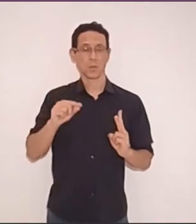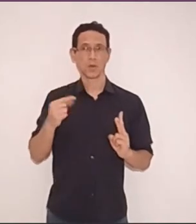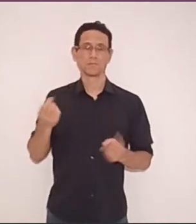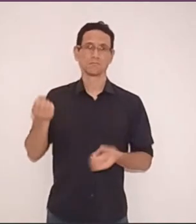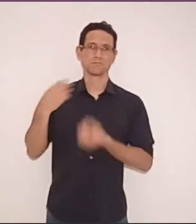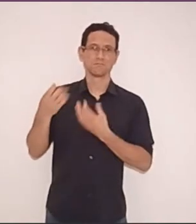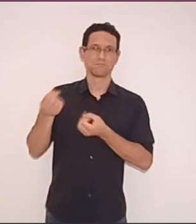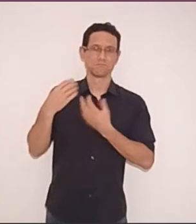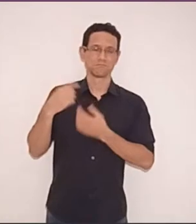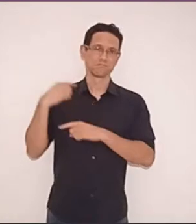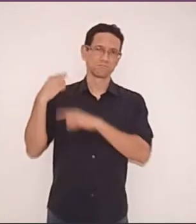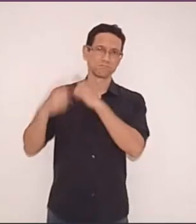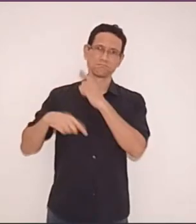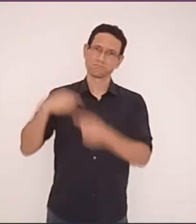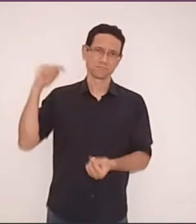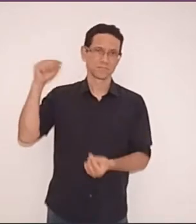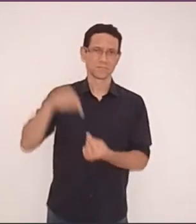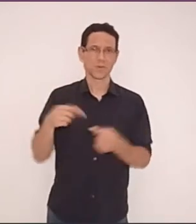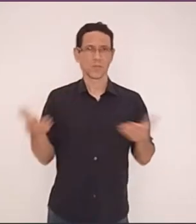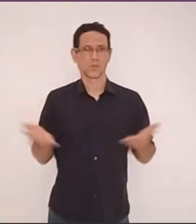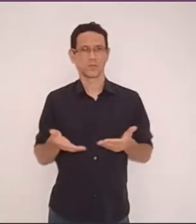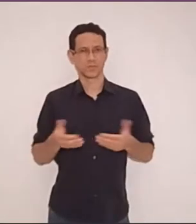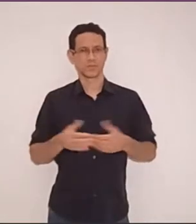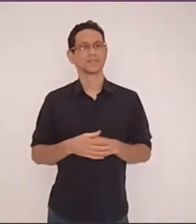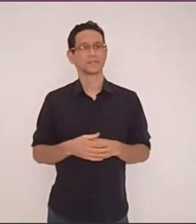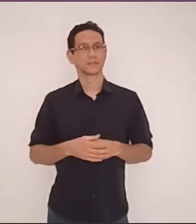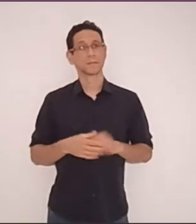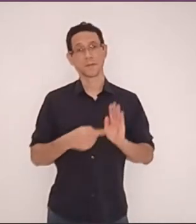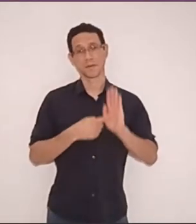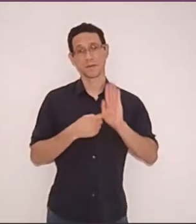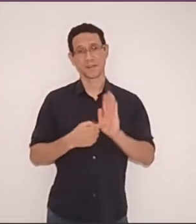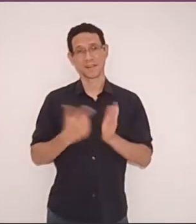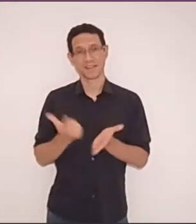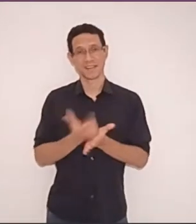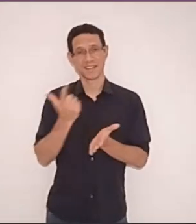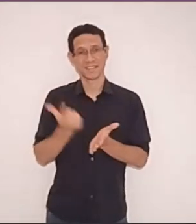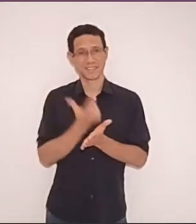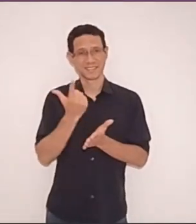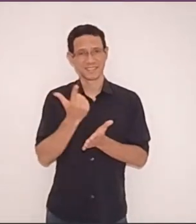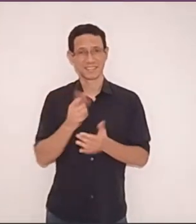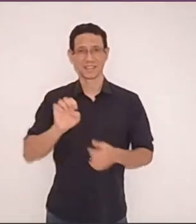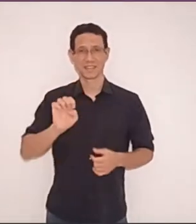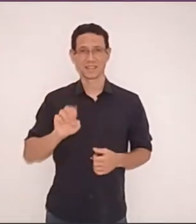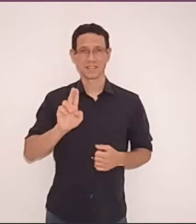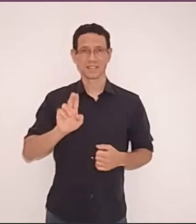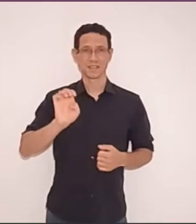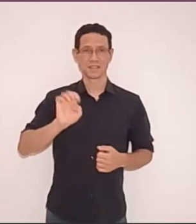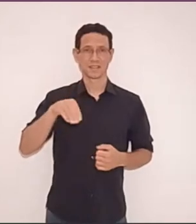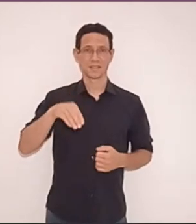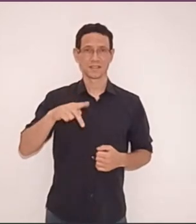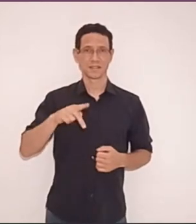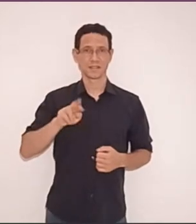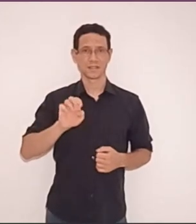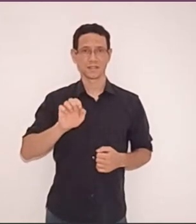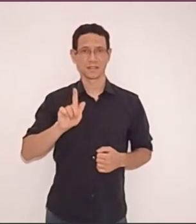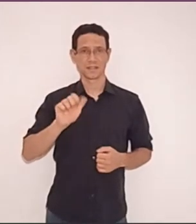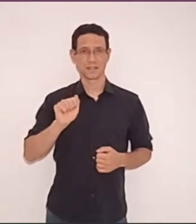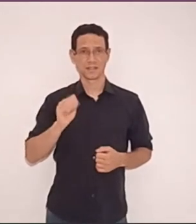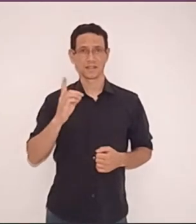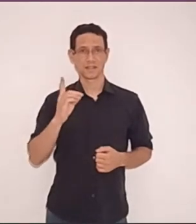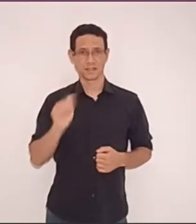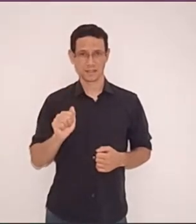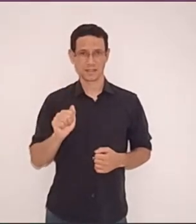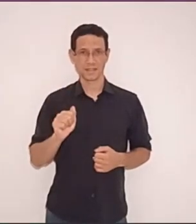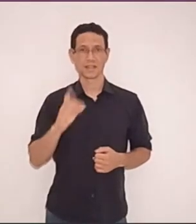e me passaram saca e posso indicar também o meu livro é empregada doméstica Senzala moderna O Cachimbo da empregada